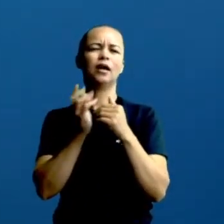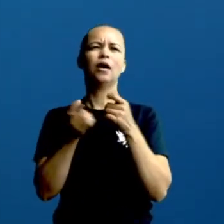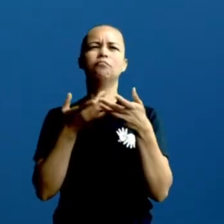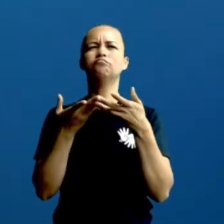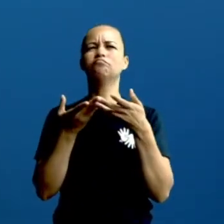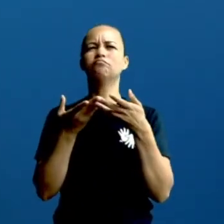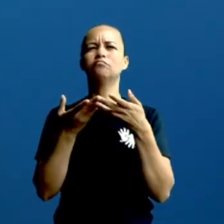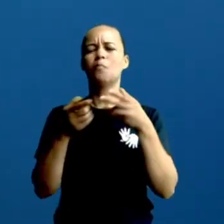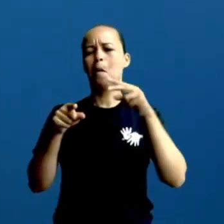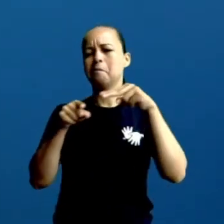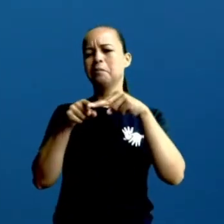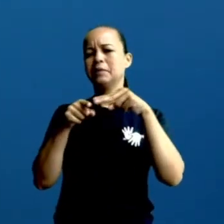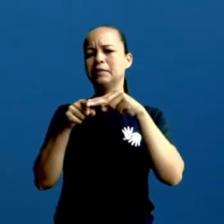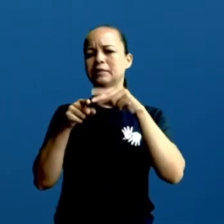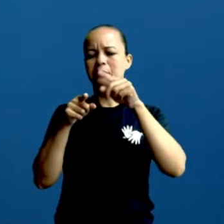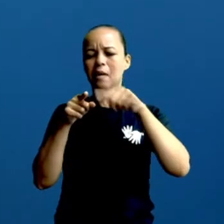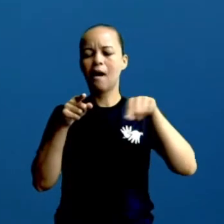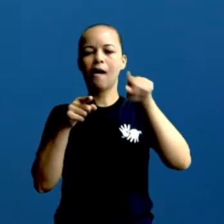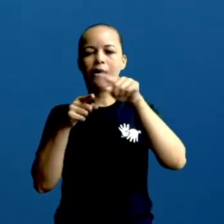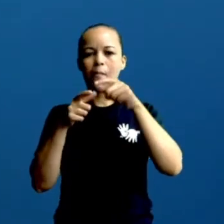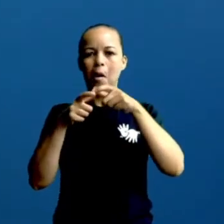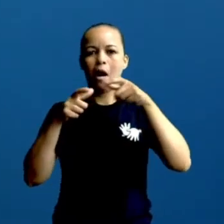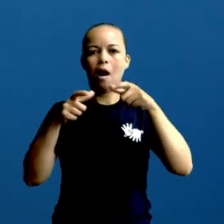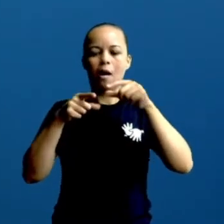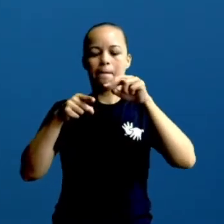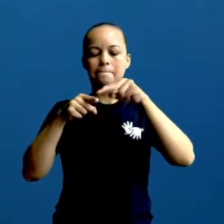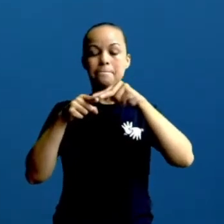uma pizza inteira aqui eu